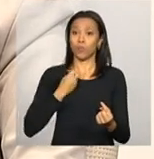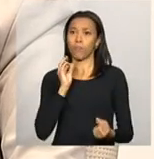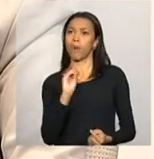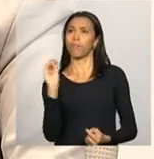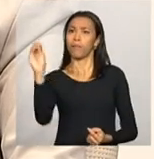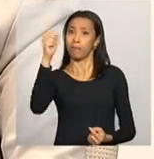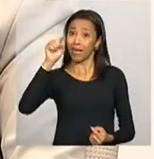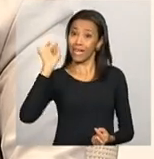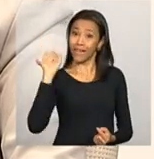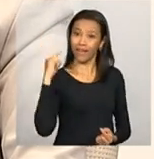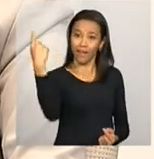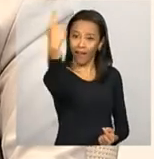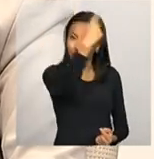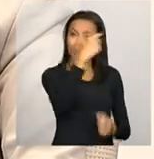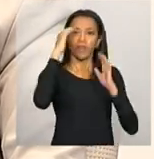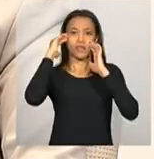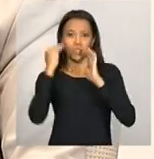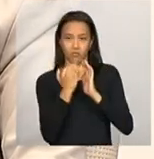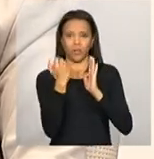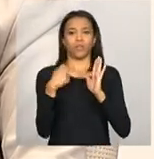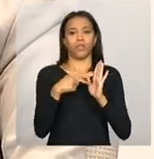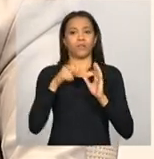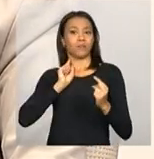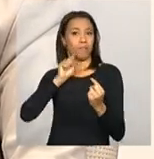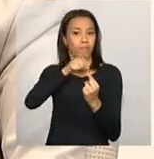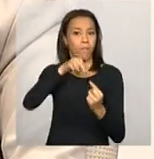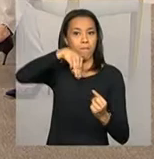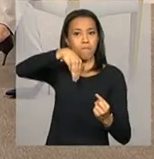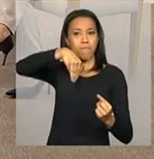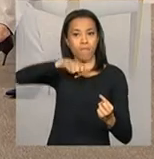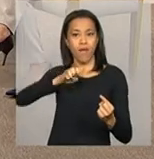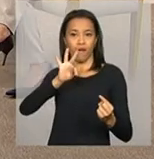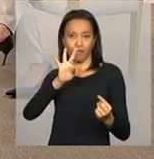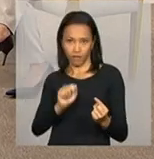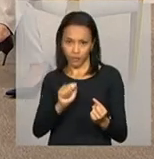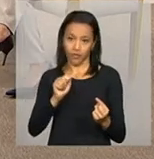também fazer um projeto próprio, no sentido de que essa abordagem para você